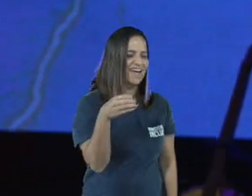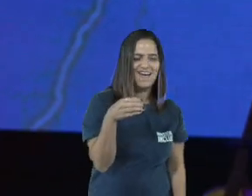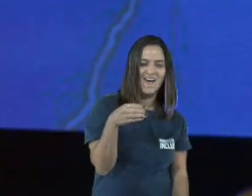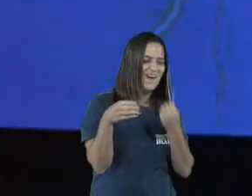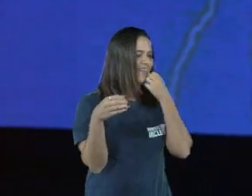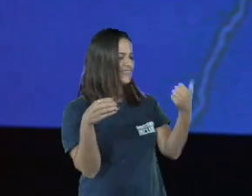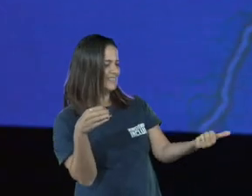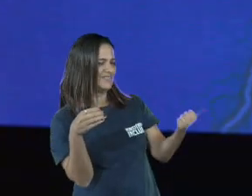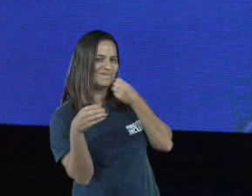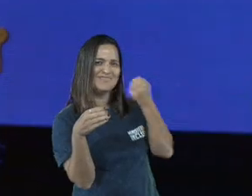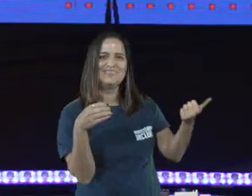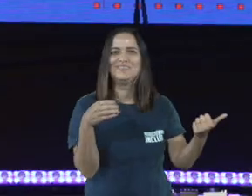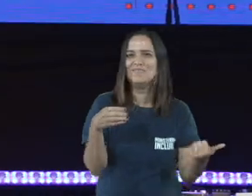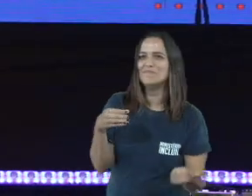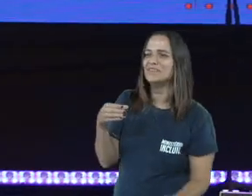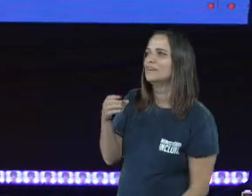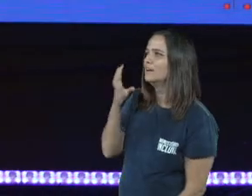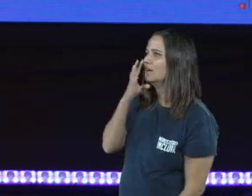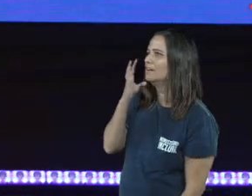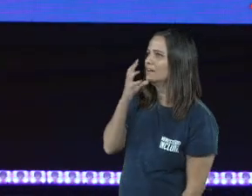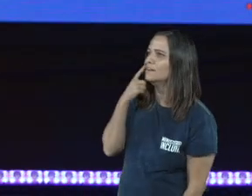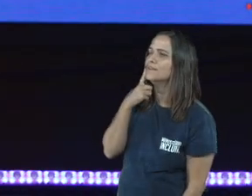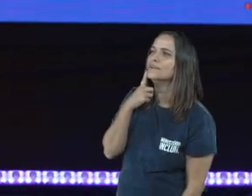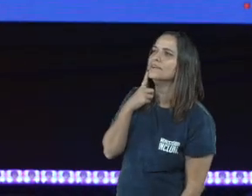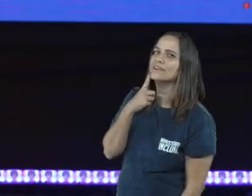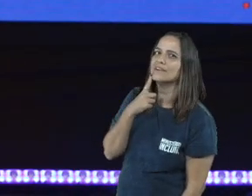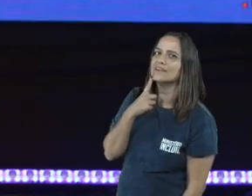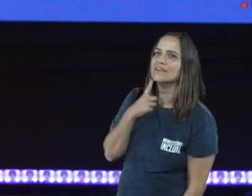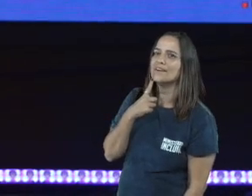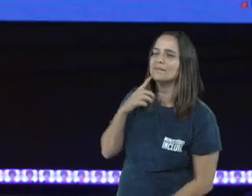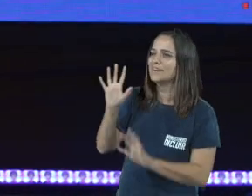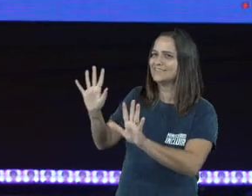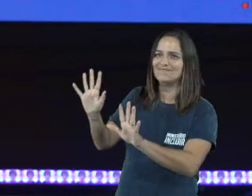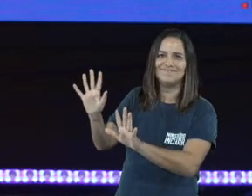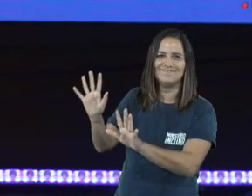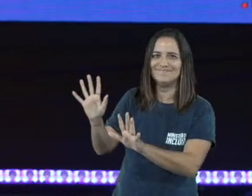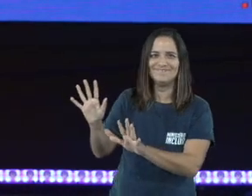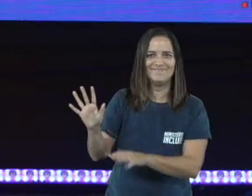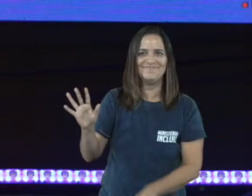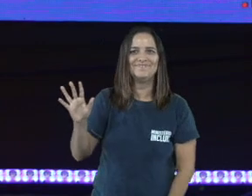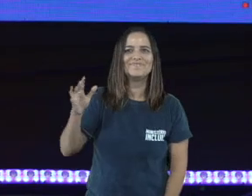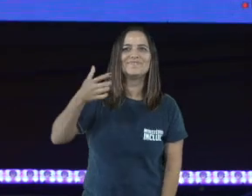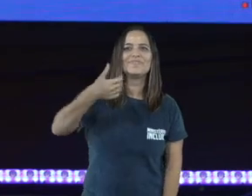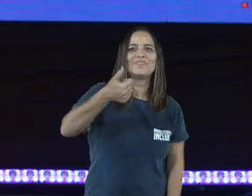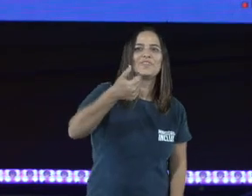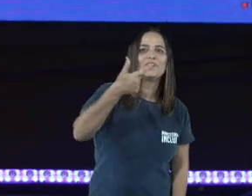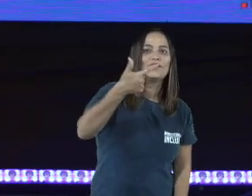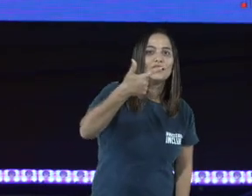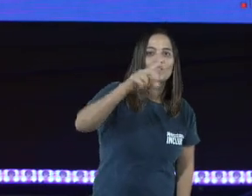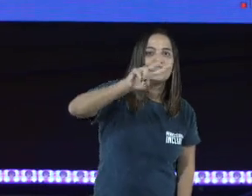E aí e o aquela época daquela garrafinha 290ml fazer concurso de arroto